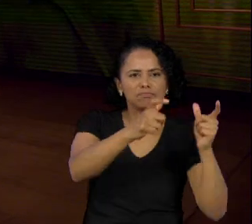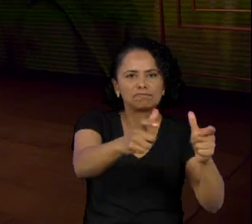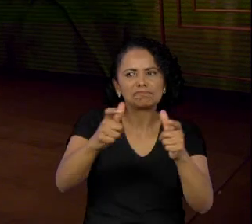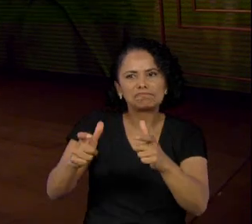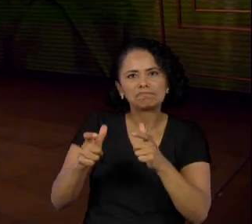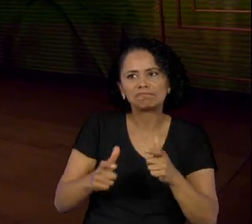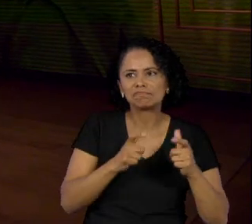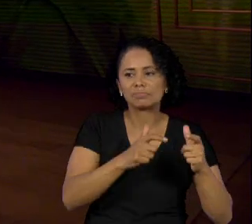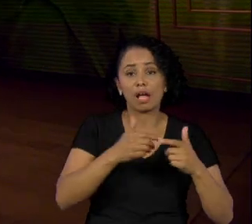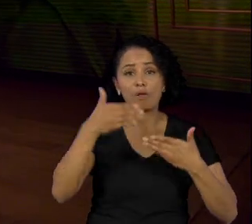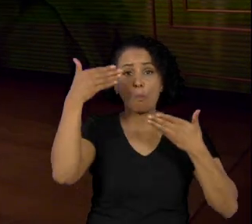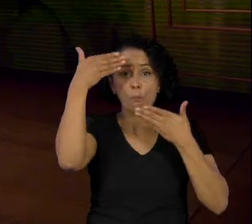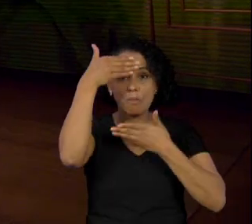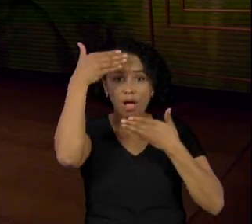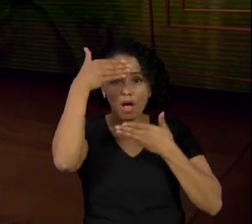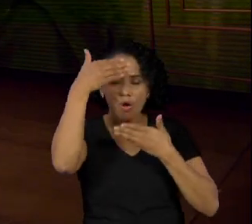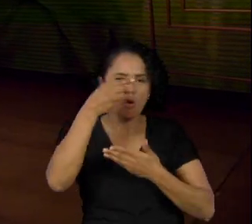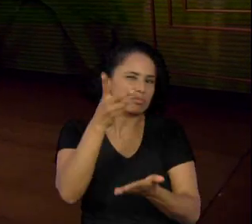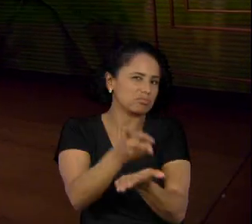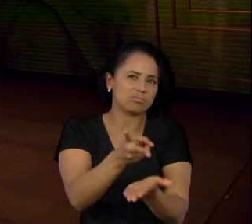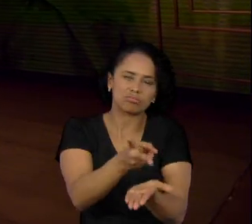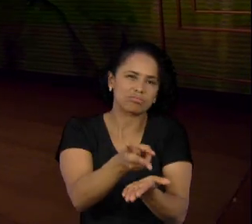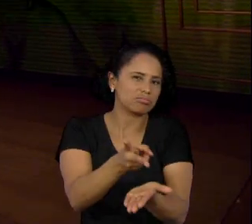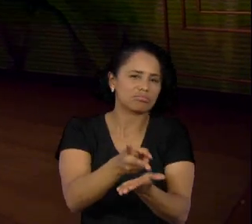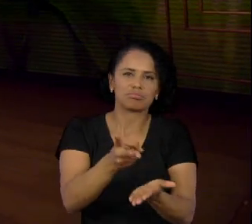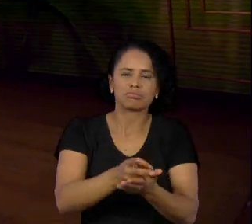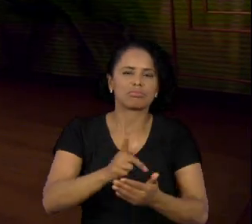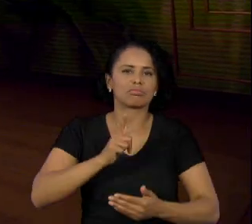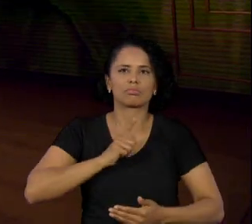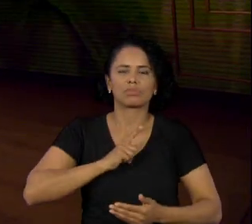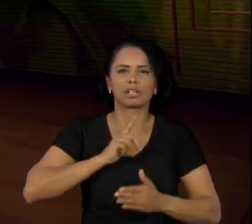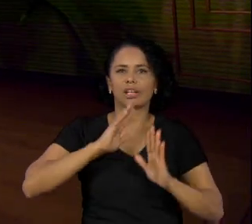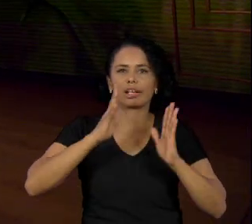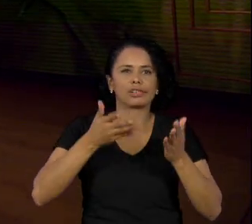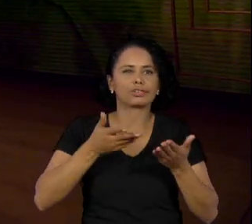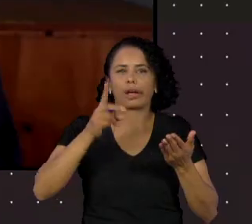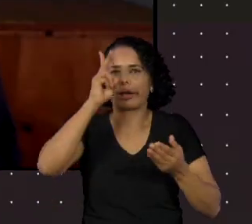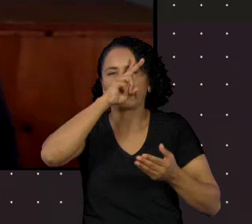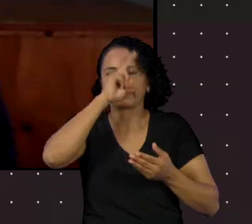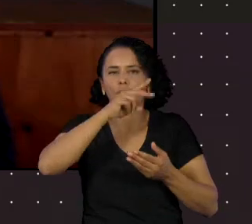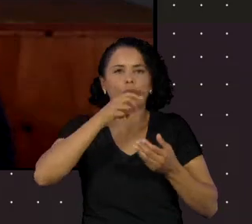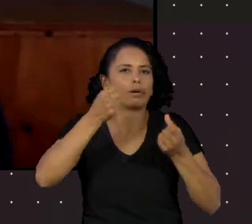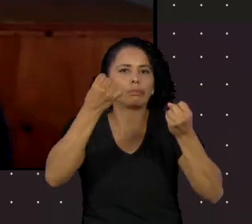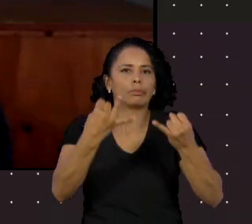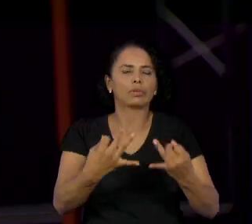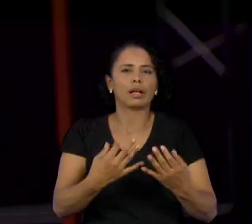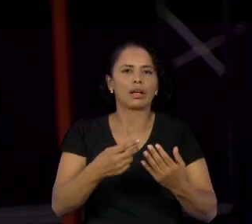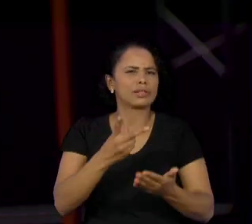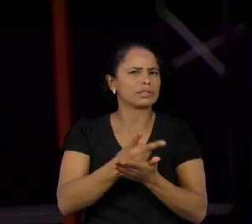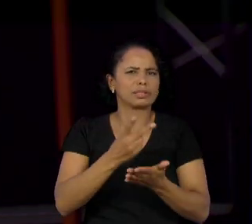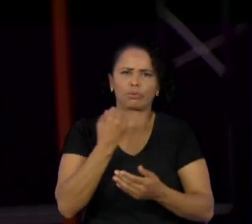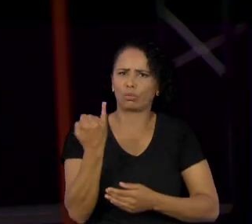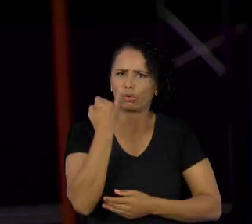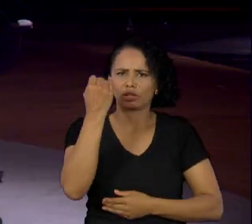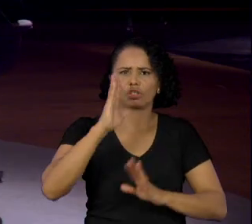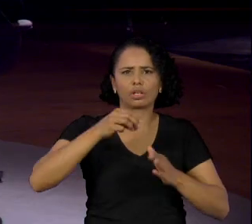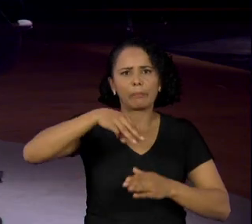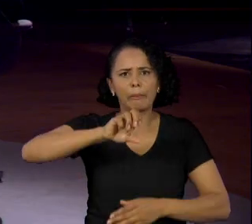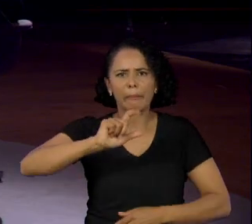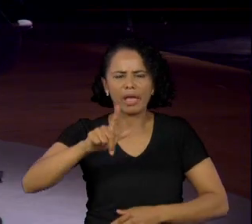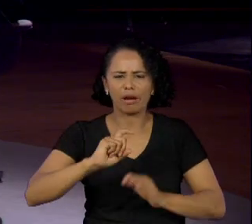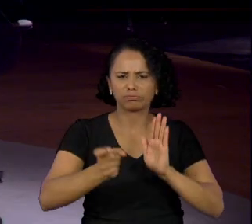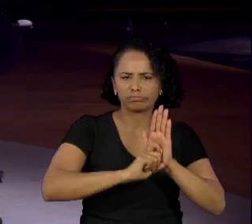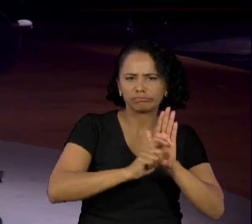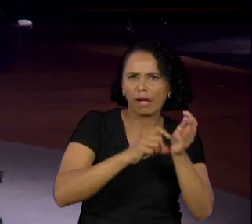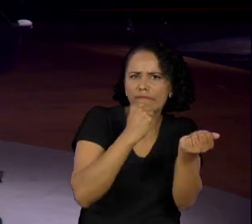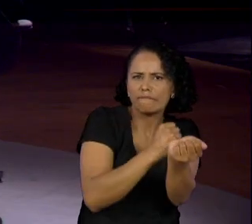acontecia muita coisa ao mesmo tempo, tinha a história e todas eram muito importantes, a história da mel, da dependência química. Então,